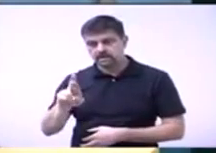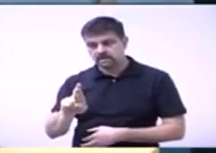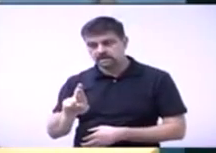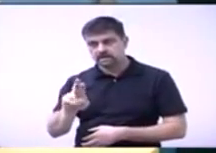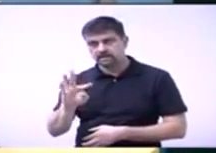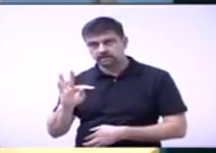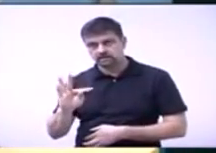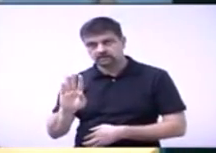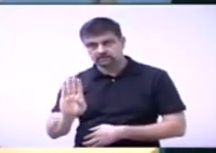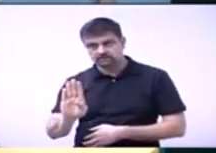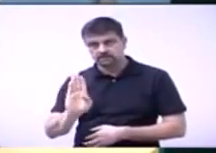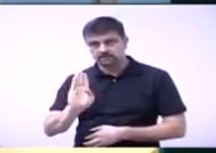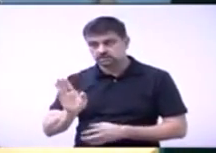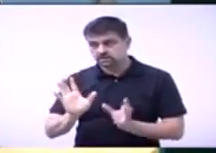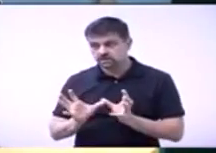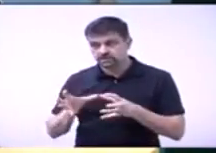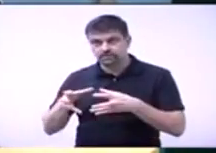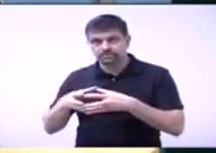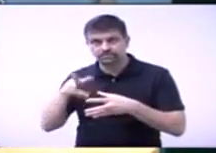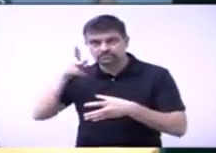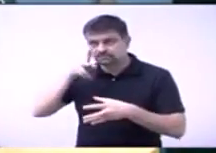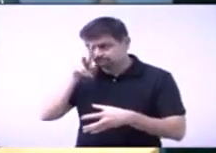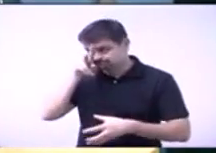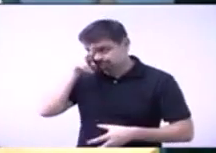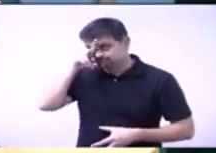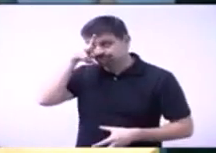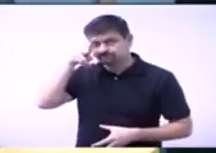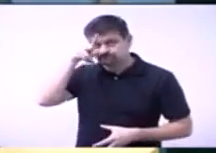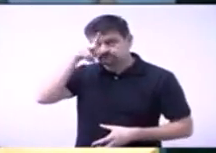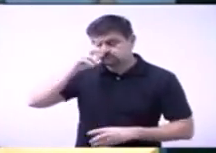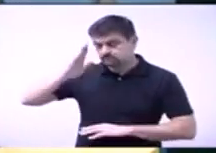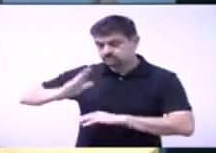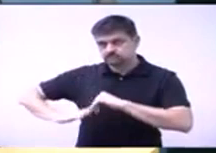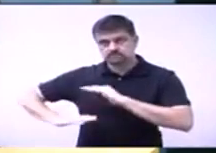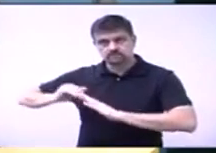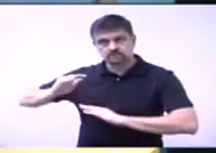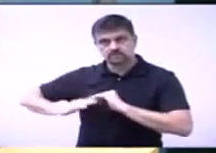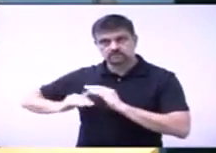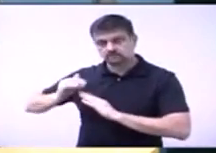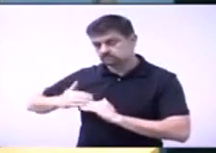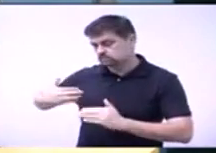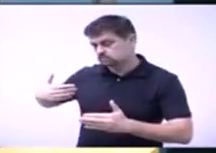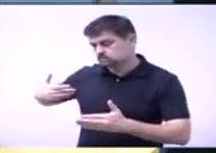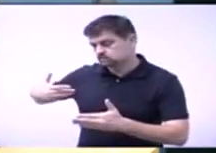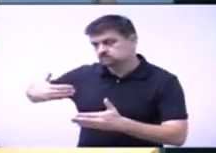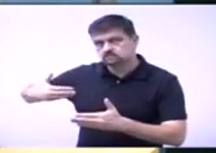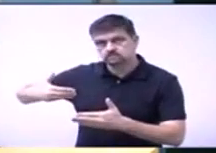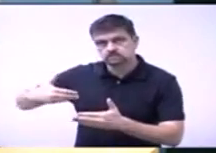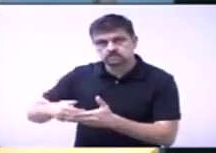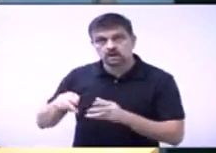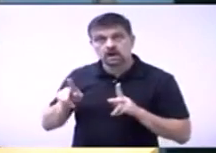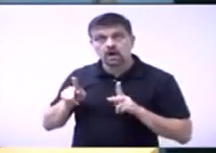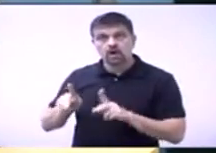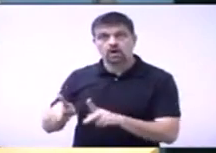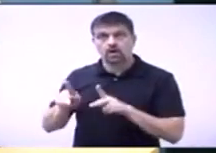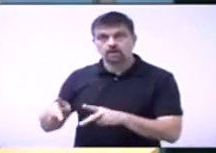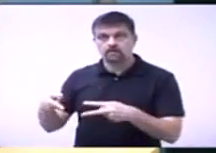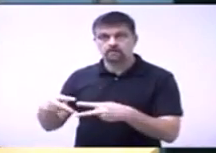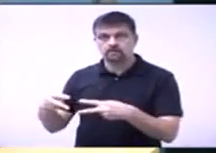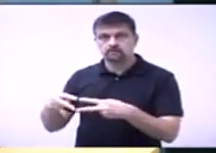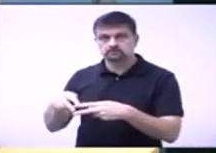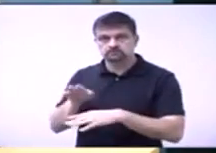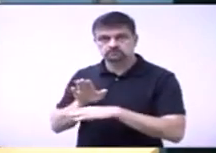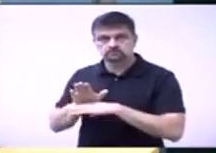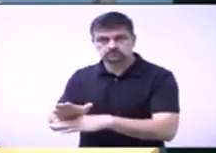partido forte no município e que sempre atuou trabalhando em prol da população e honrando